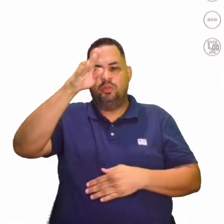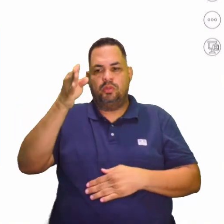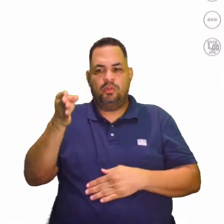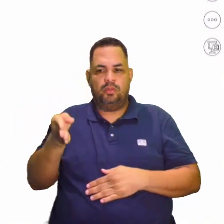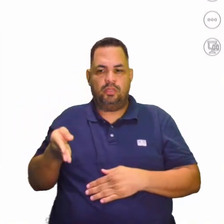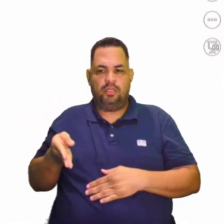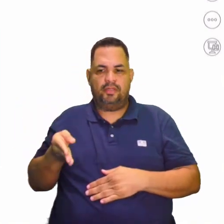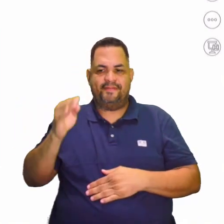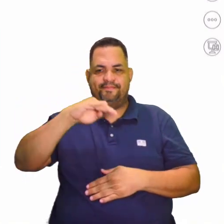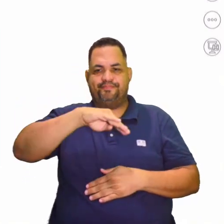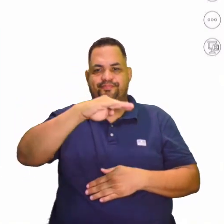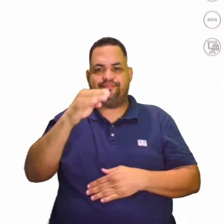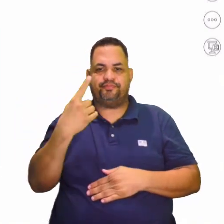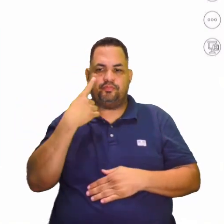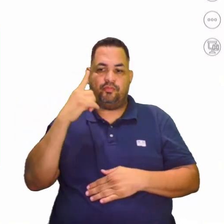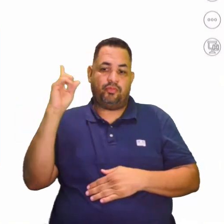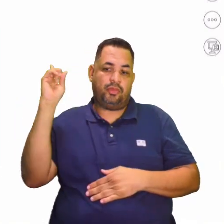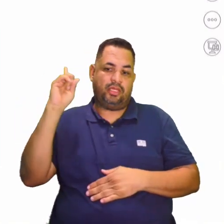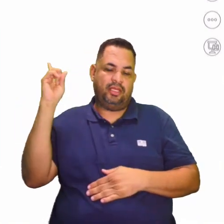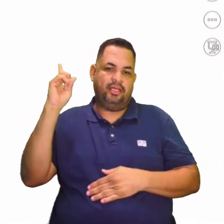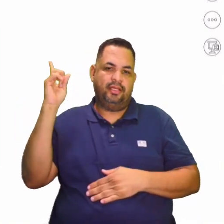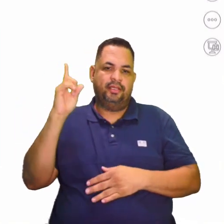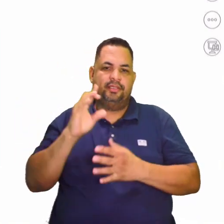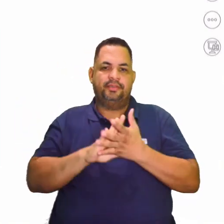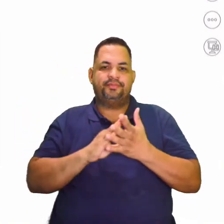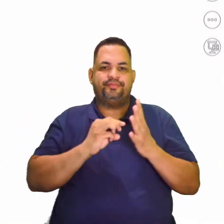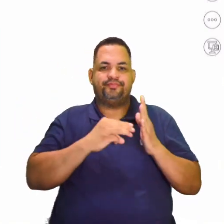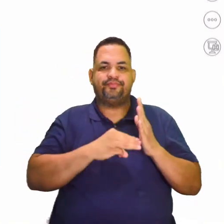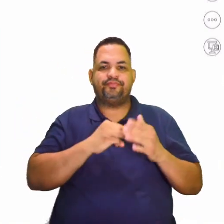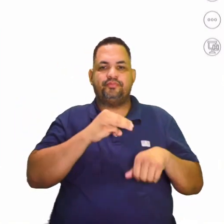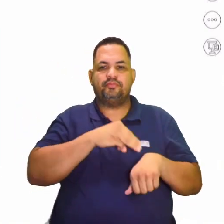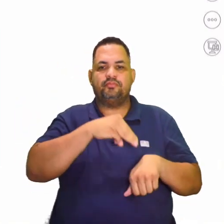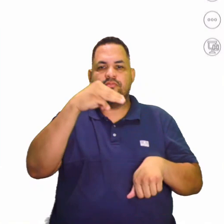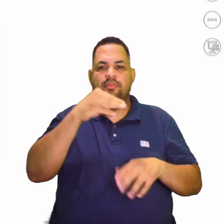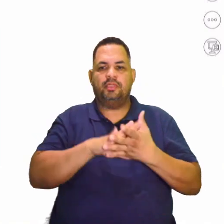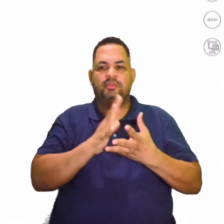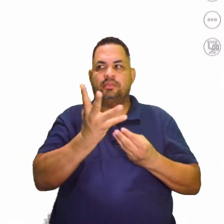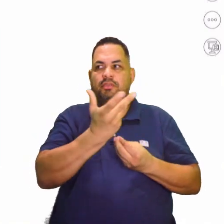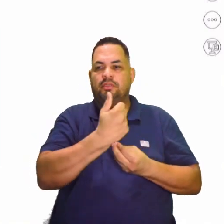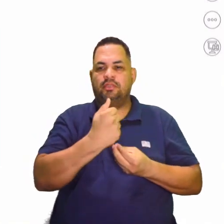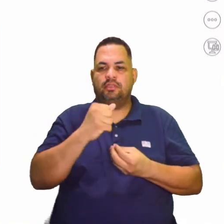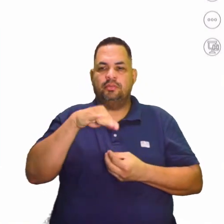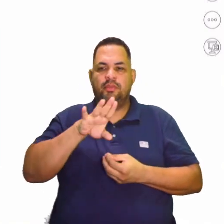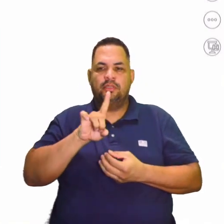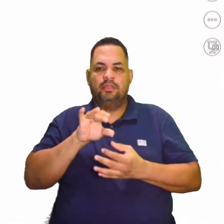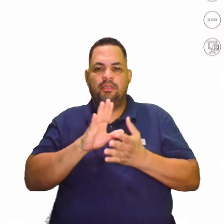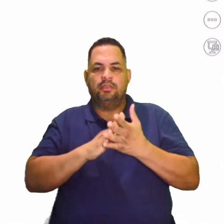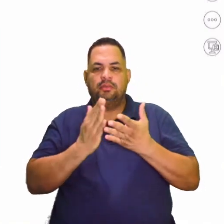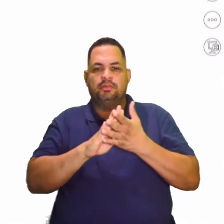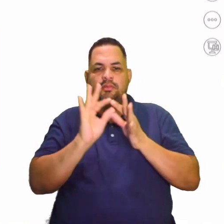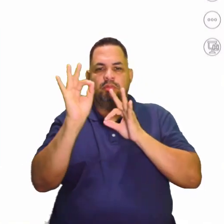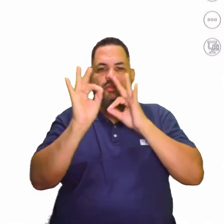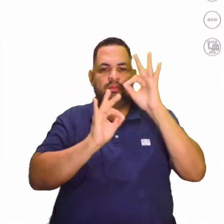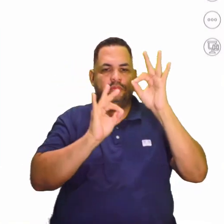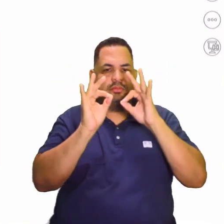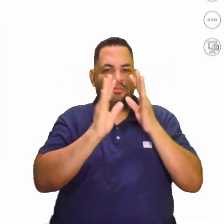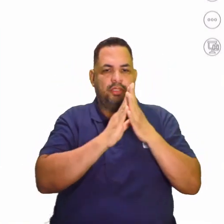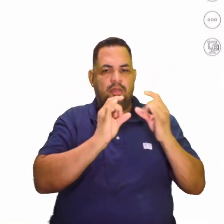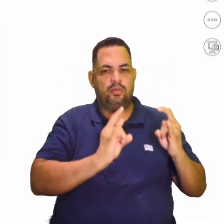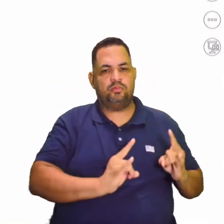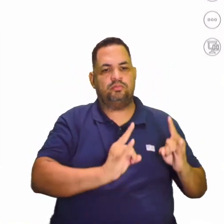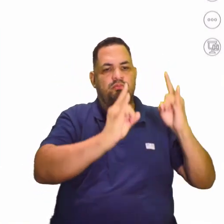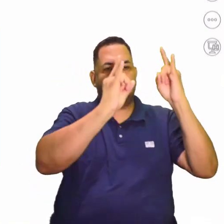né? Como vocês podem ver nessa imagem. Mestre, então, do mosaico que decorava os edifícios de Pompeia. Então,